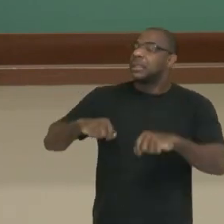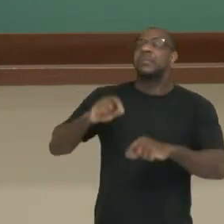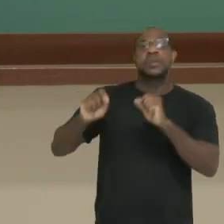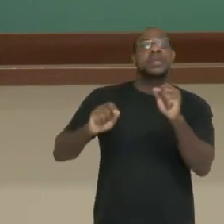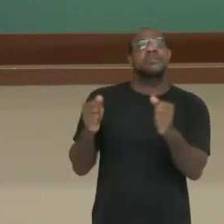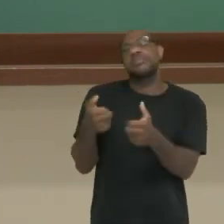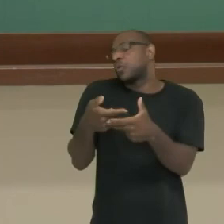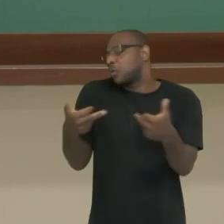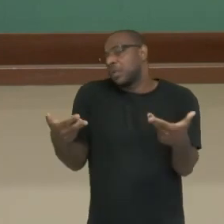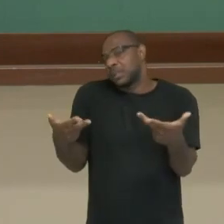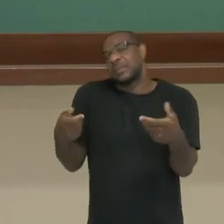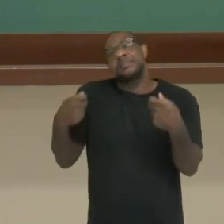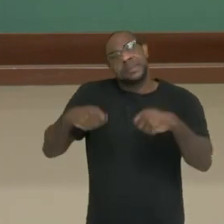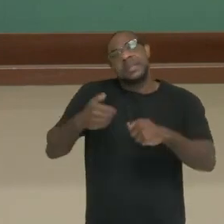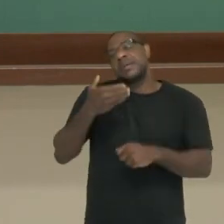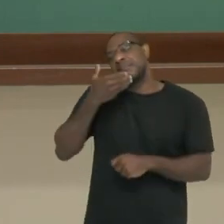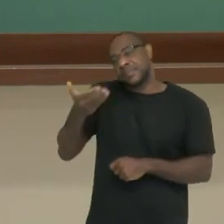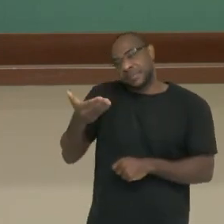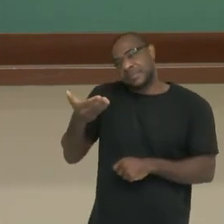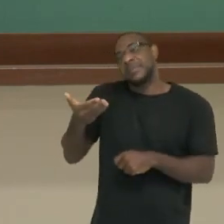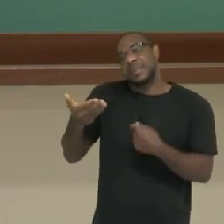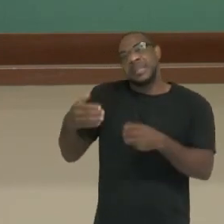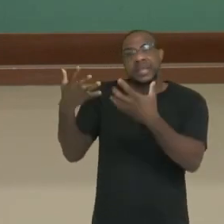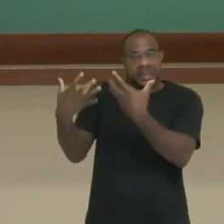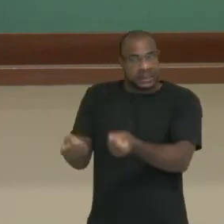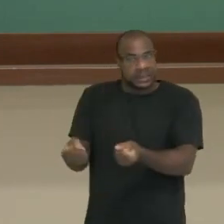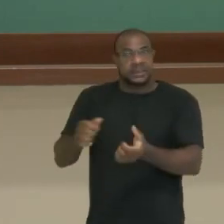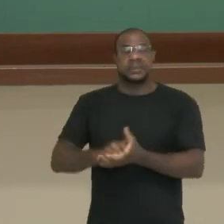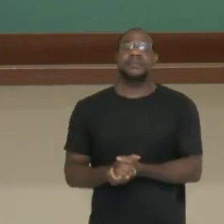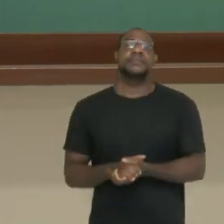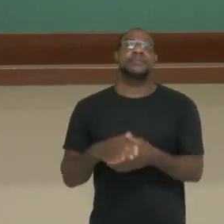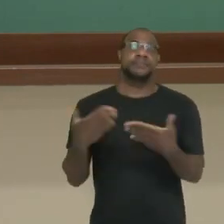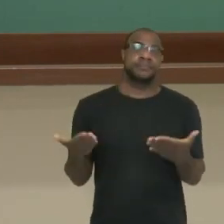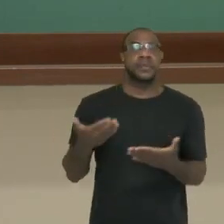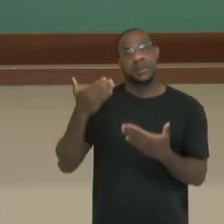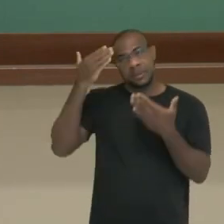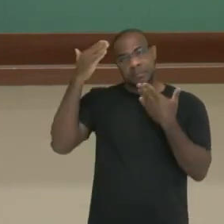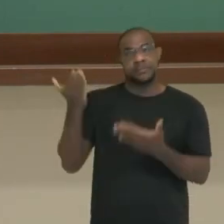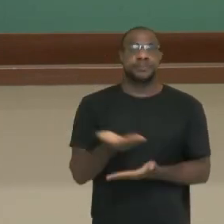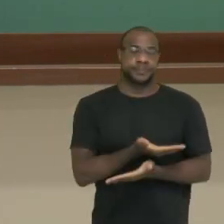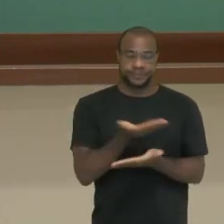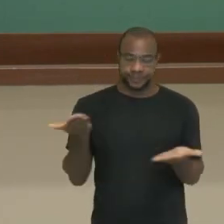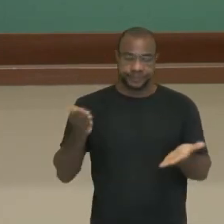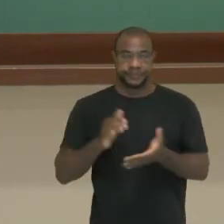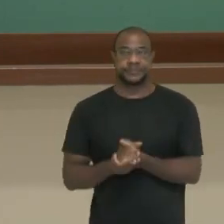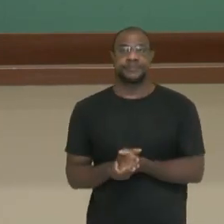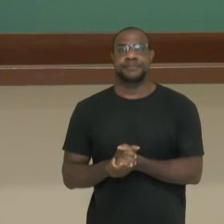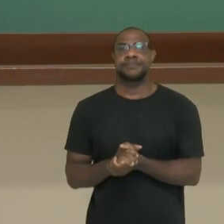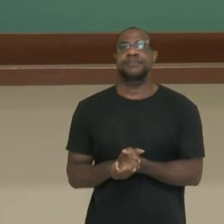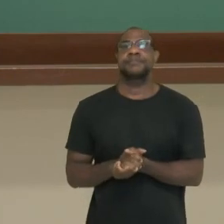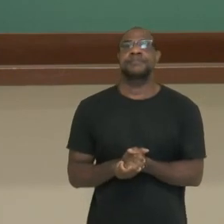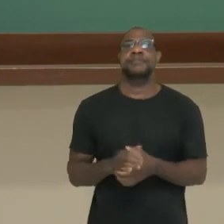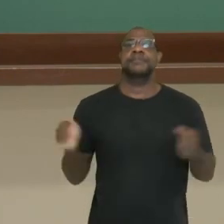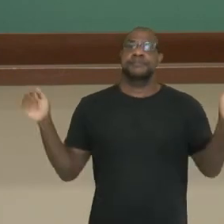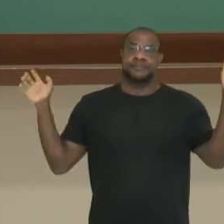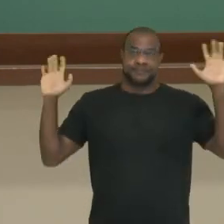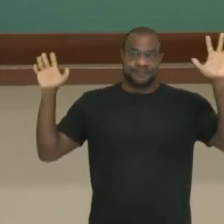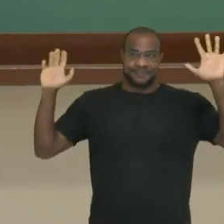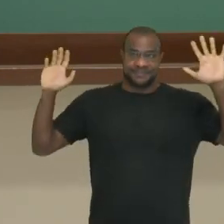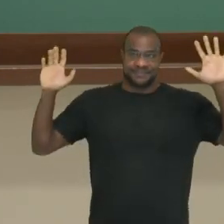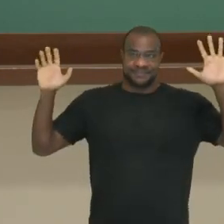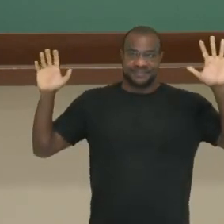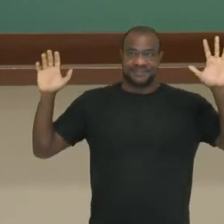necessitamos que a solicitação seja atendida, ok? Então, obrigada por participarem, agradeço a todos, espero que tenham